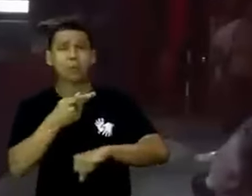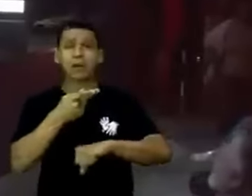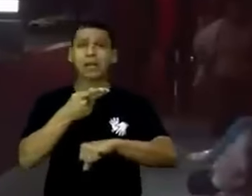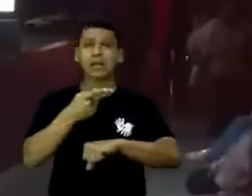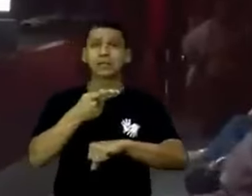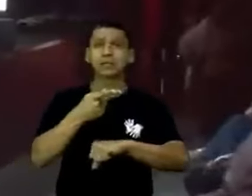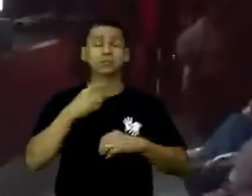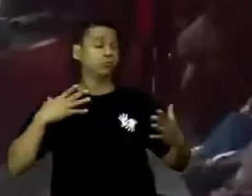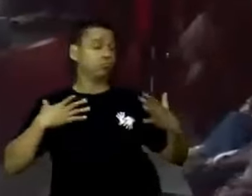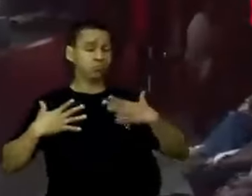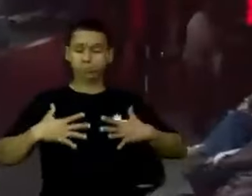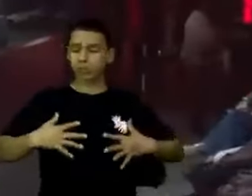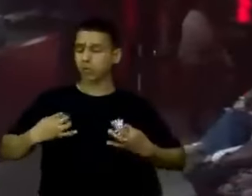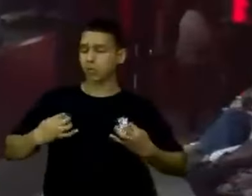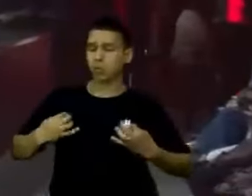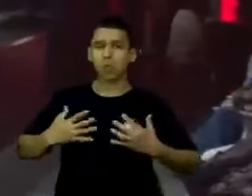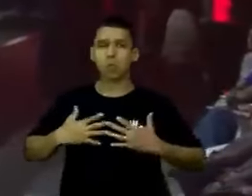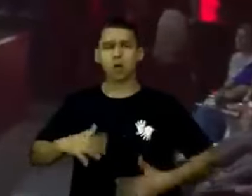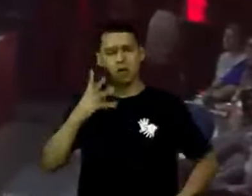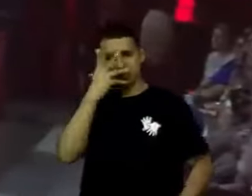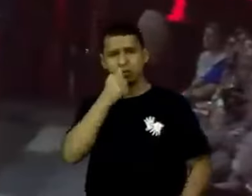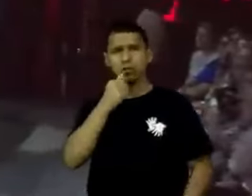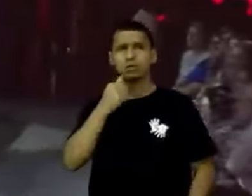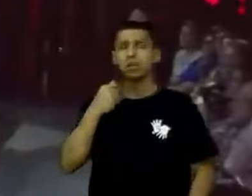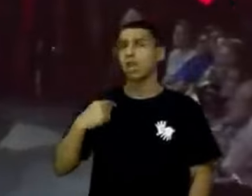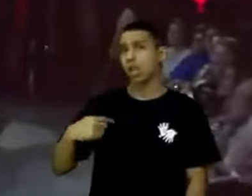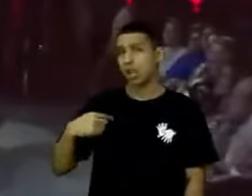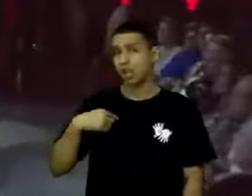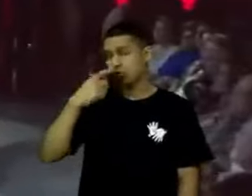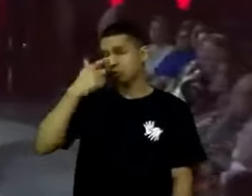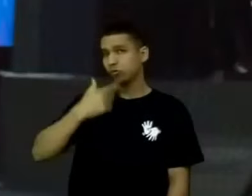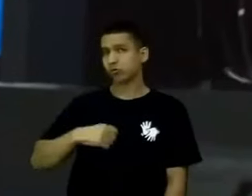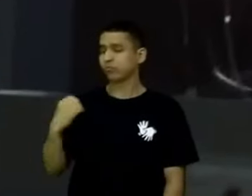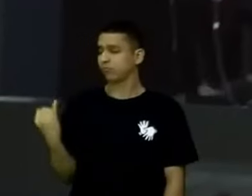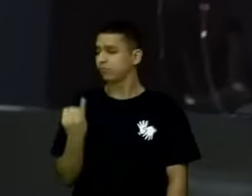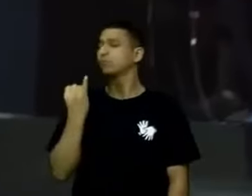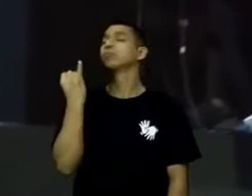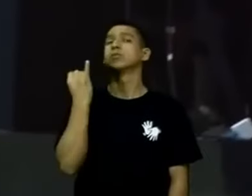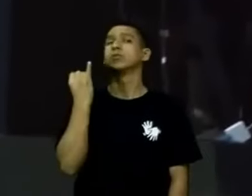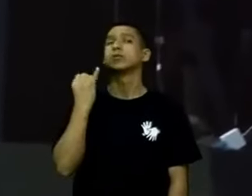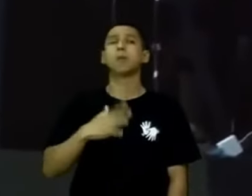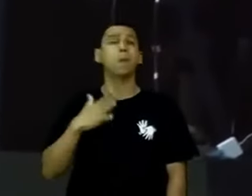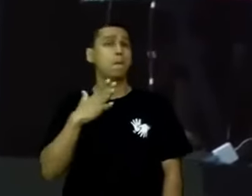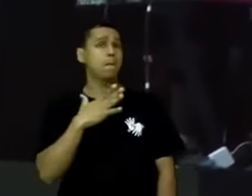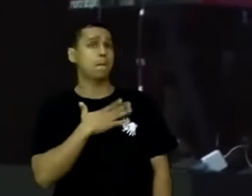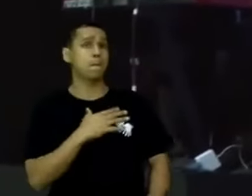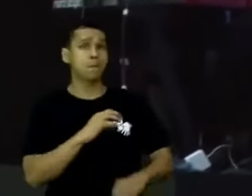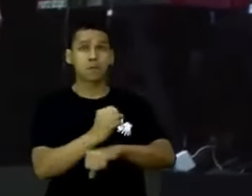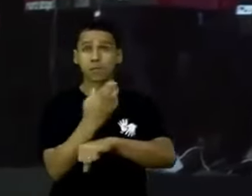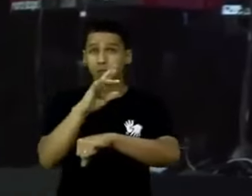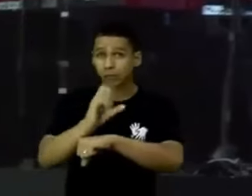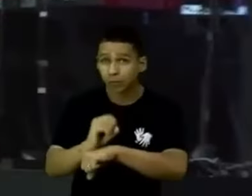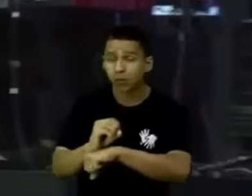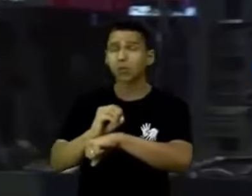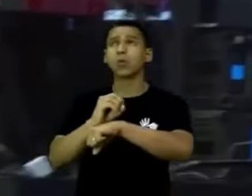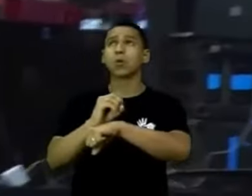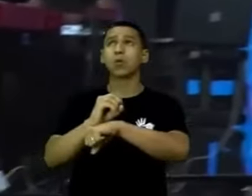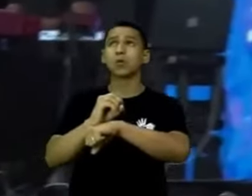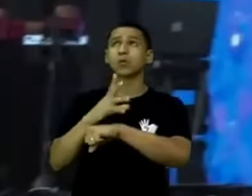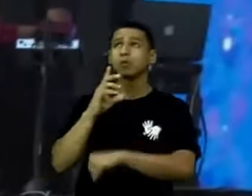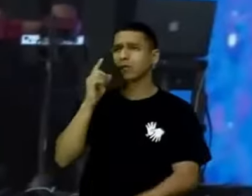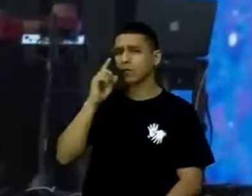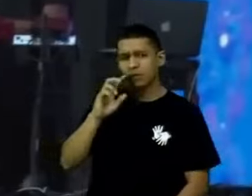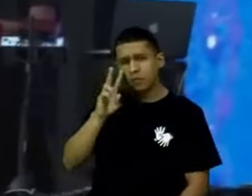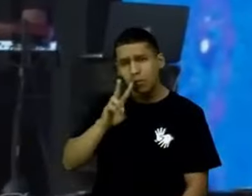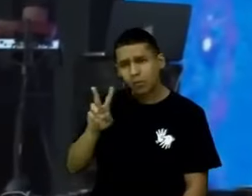Bonito, arrumado. Porque ele pensa, eu sou importante. Então meu ouro vai seduzir o profeta. Tem